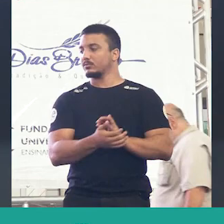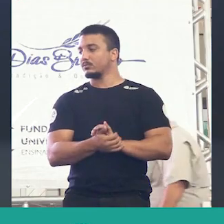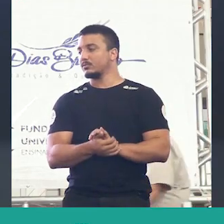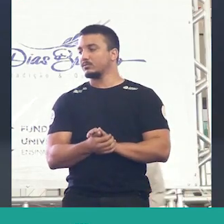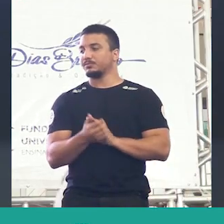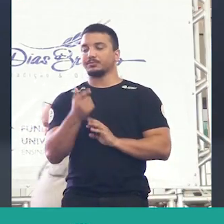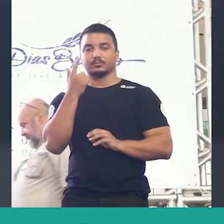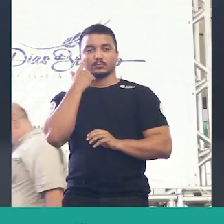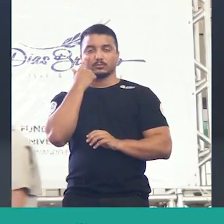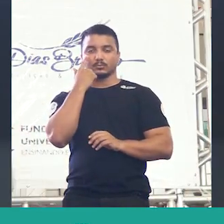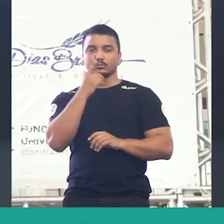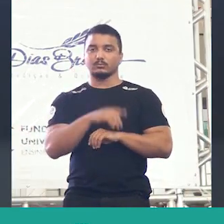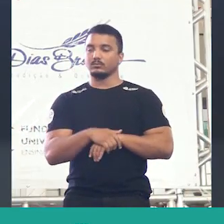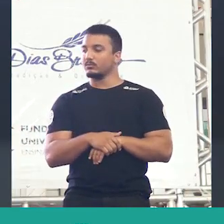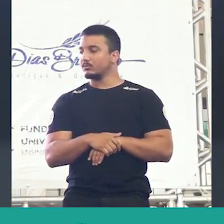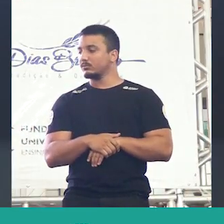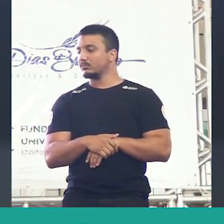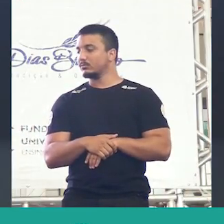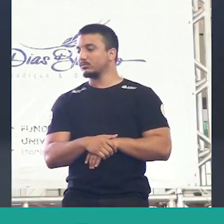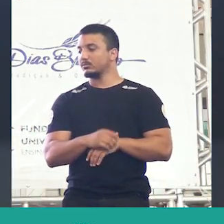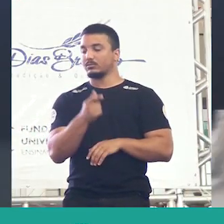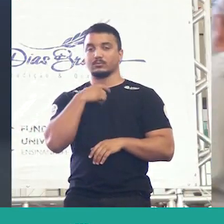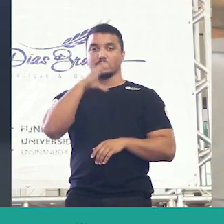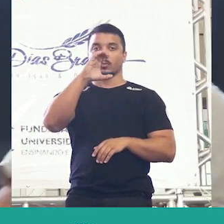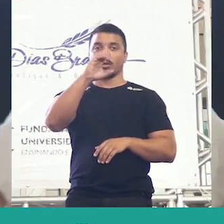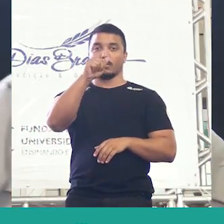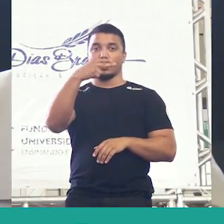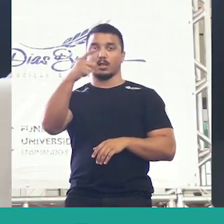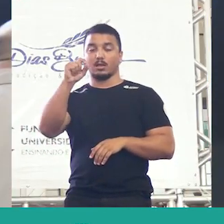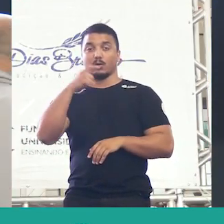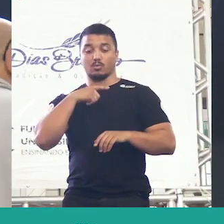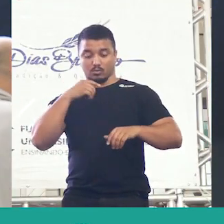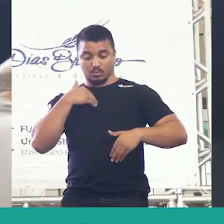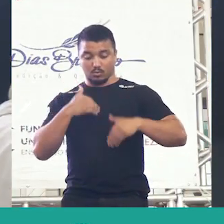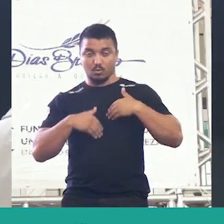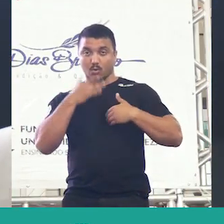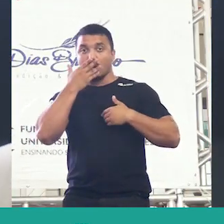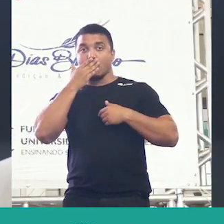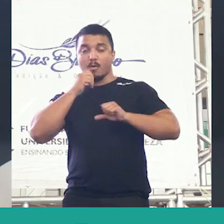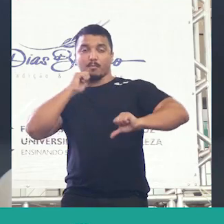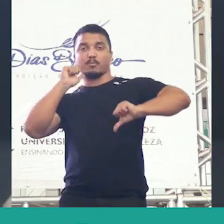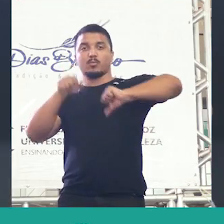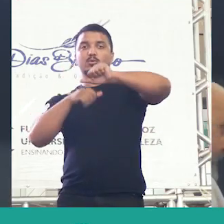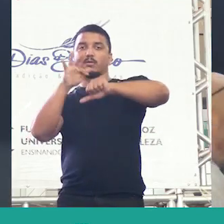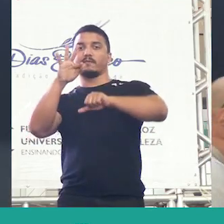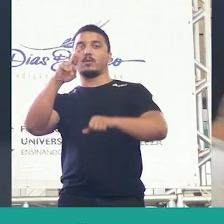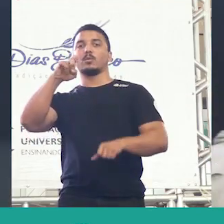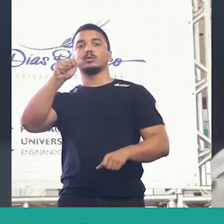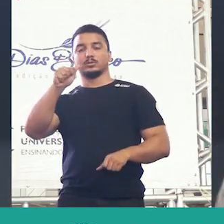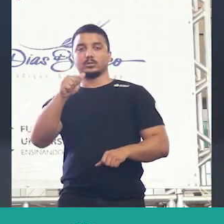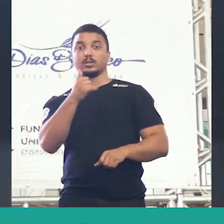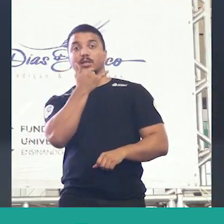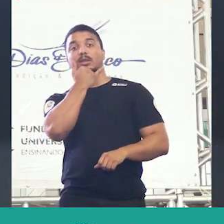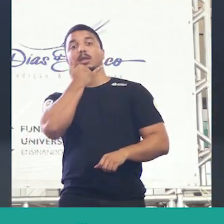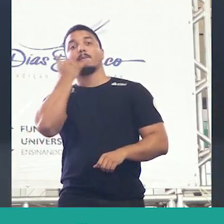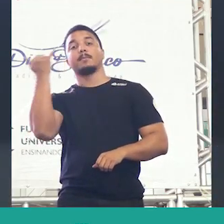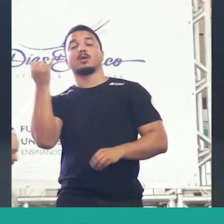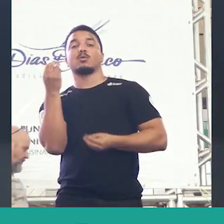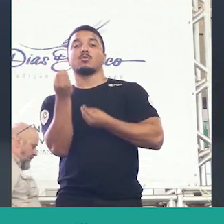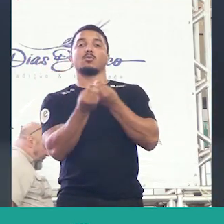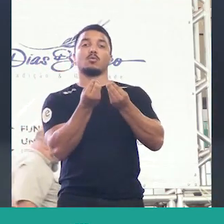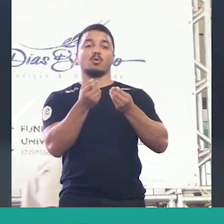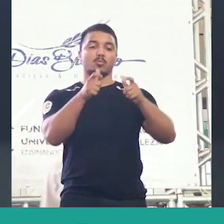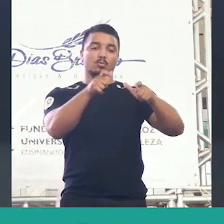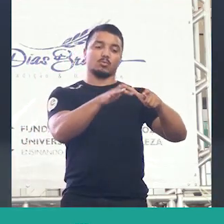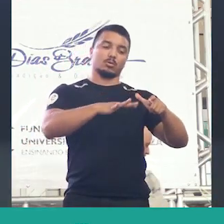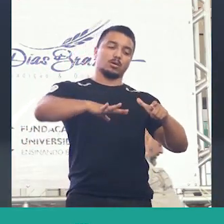Verdadeiríssimo. Olha o meu comentário, pessoal. O camaleão muda de cor, muda de frequência, dependendo